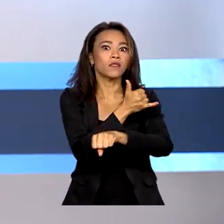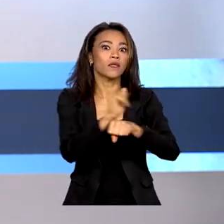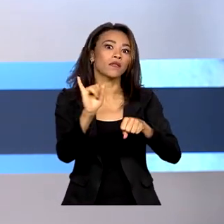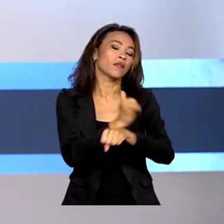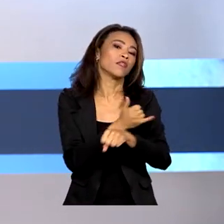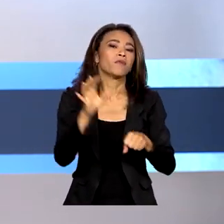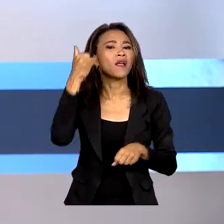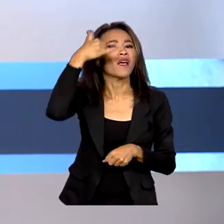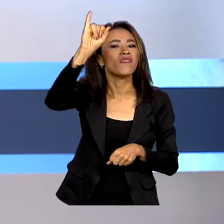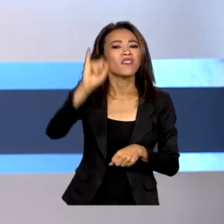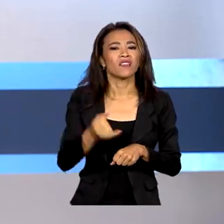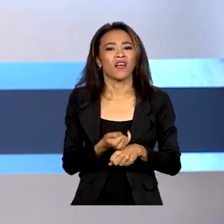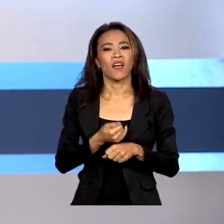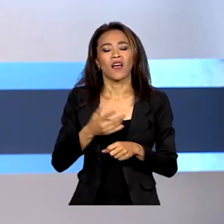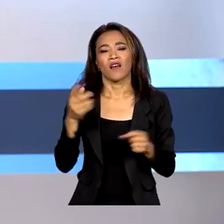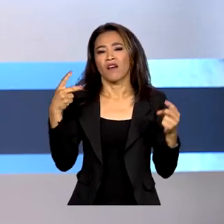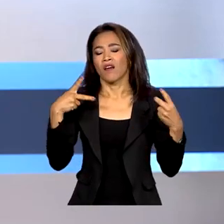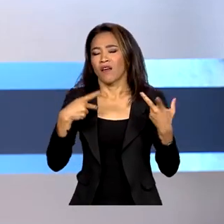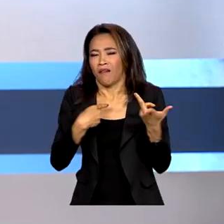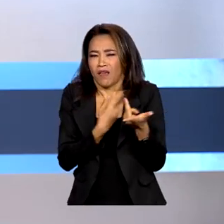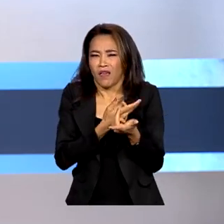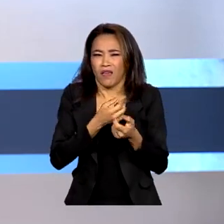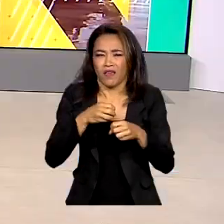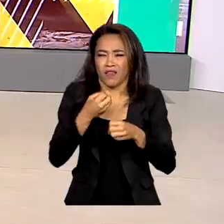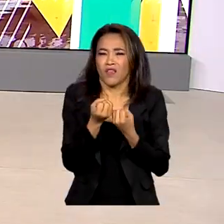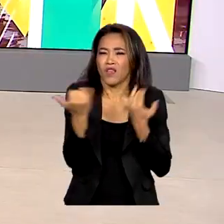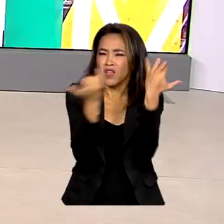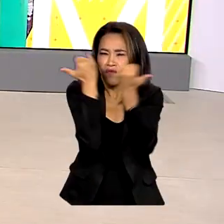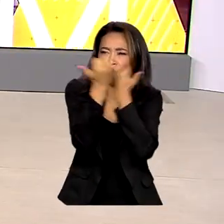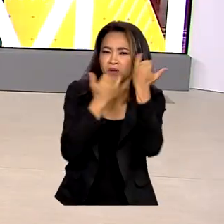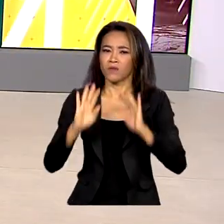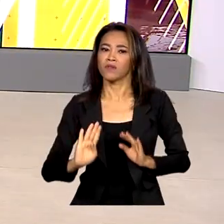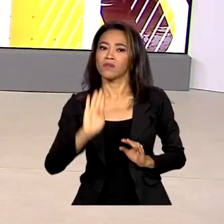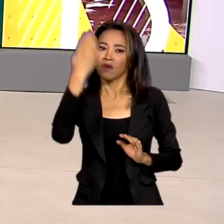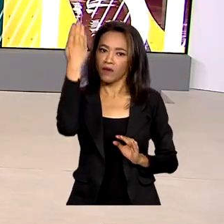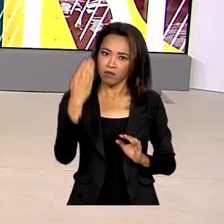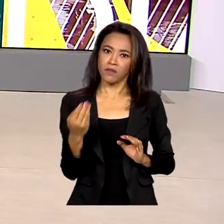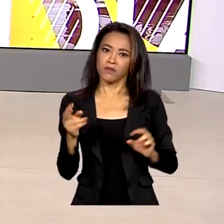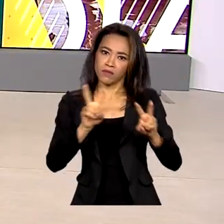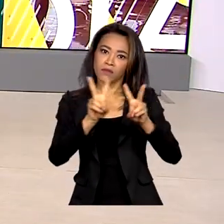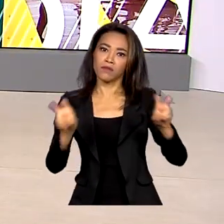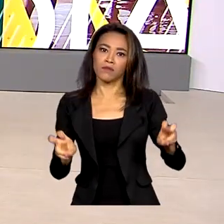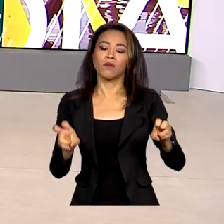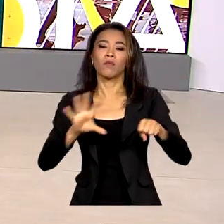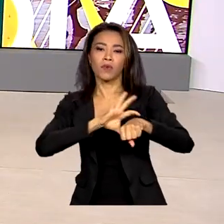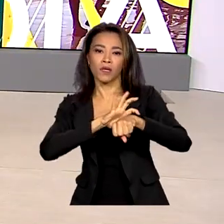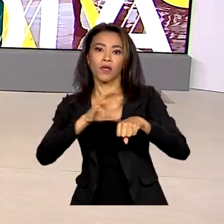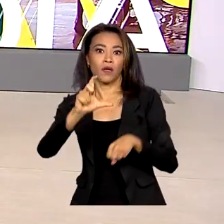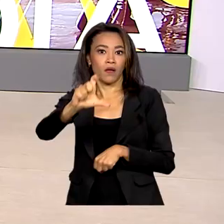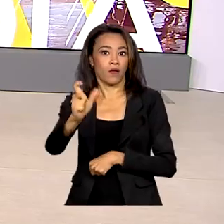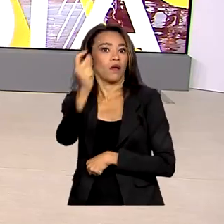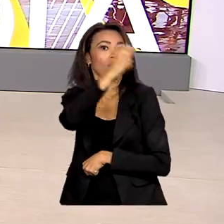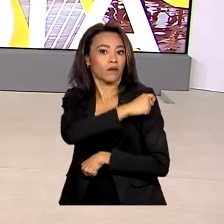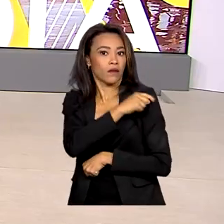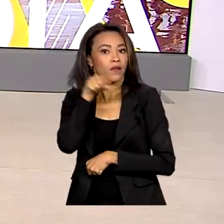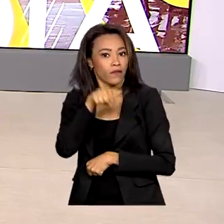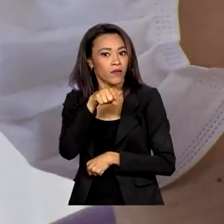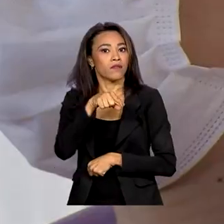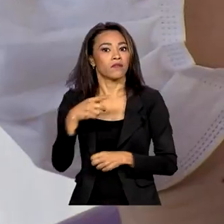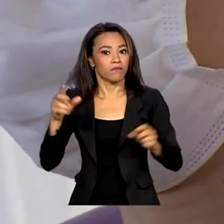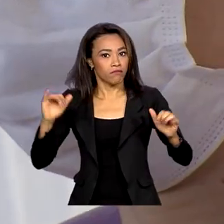sobre a vacina bivalente contra a Covid-19. O combate às fake news também faz parte da campanha do governo